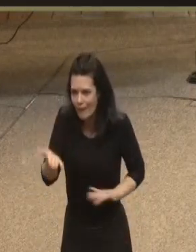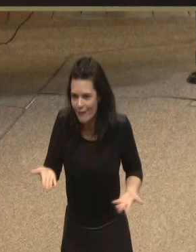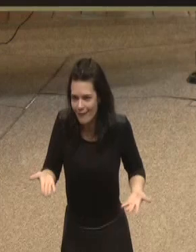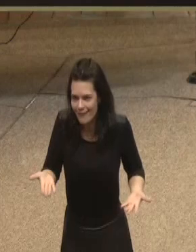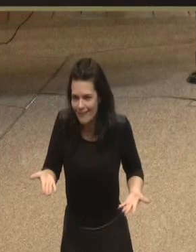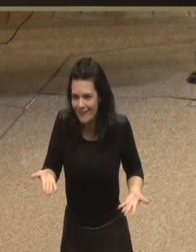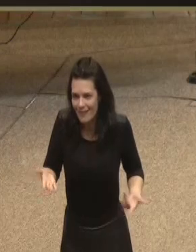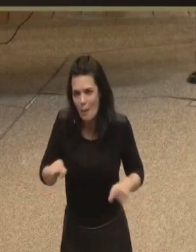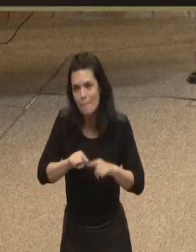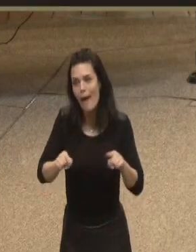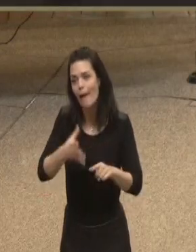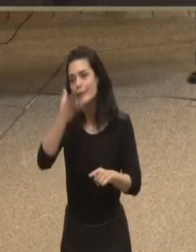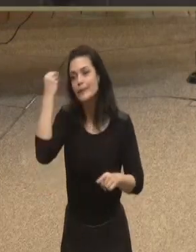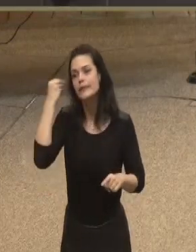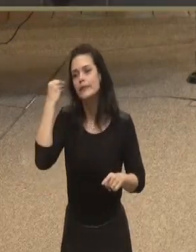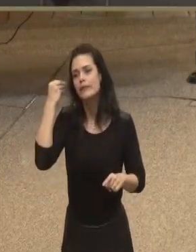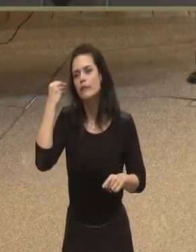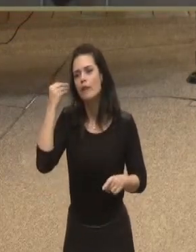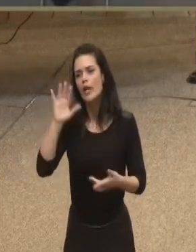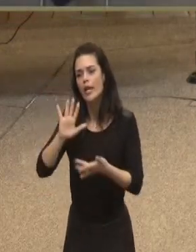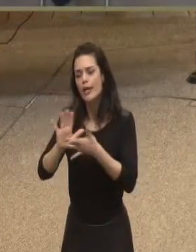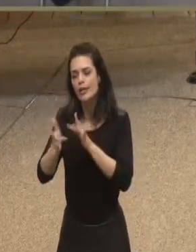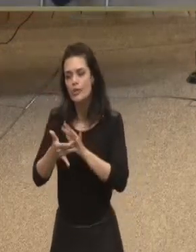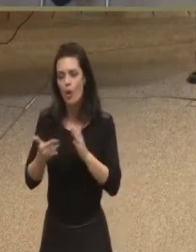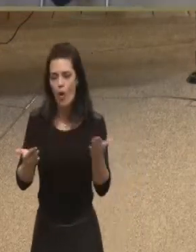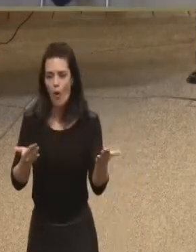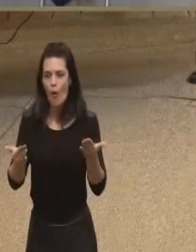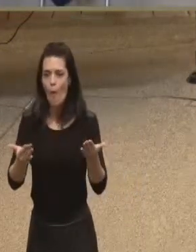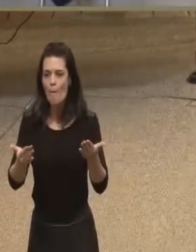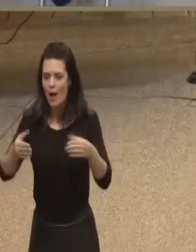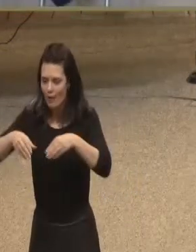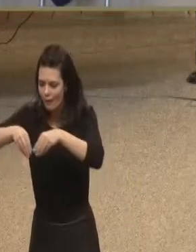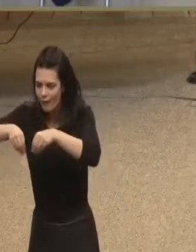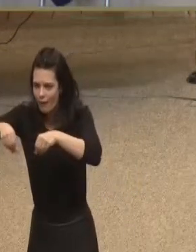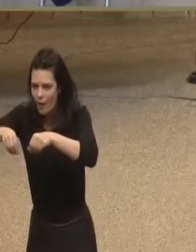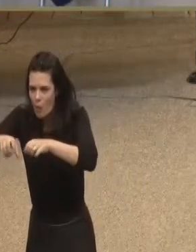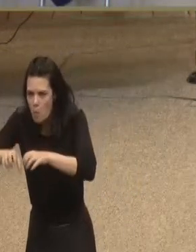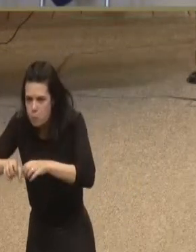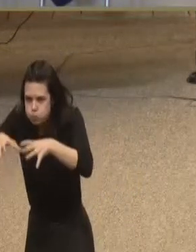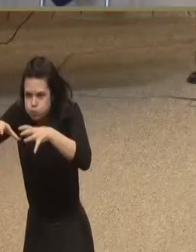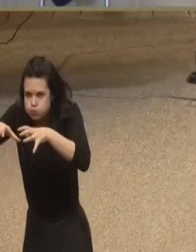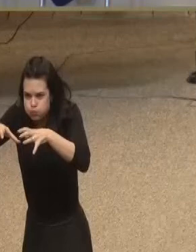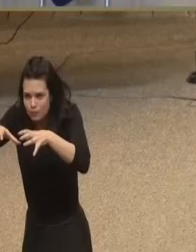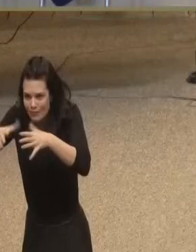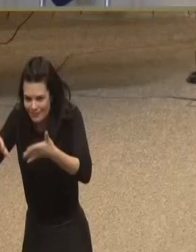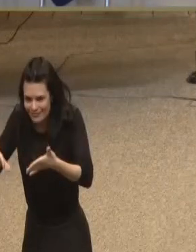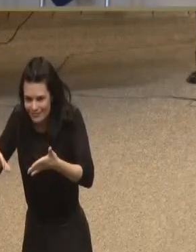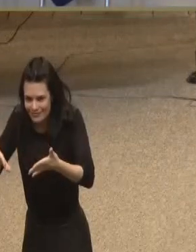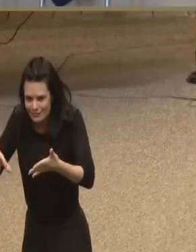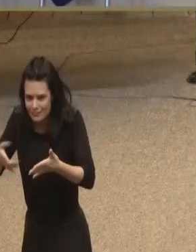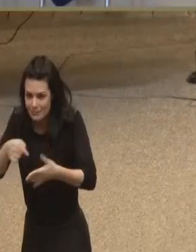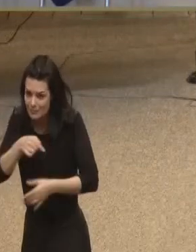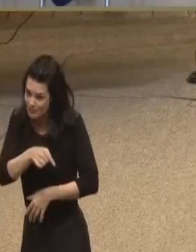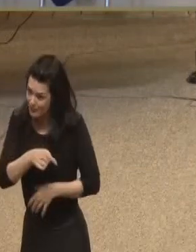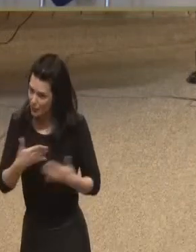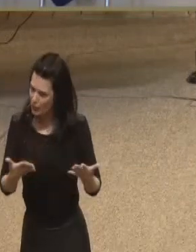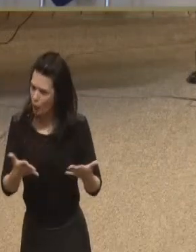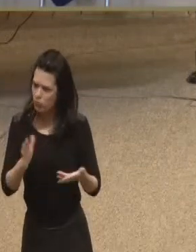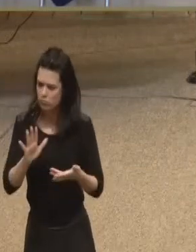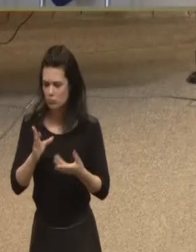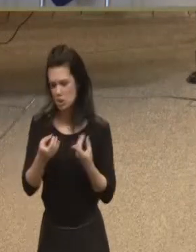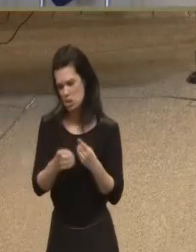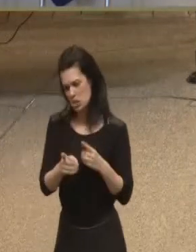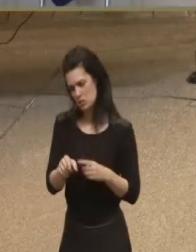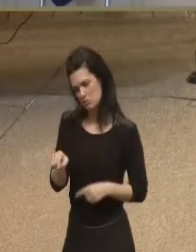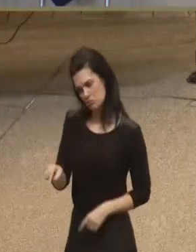fala sobre fermento. A conclusão que aqueles homens chegaram: ele disse isso porque nós